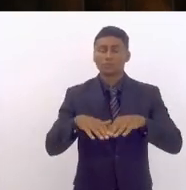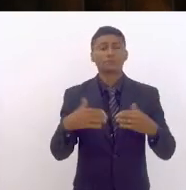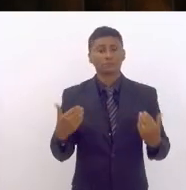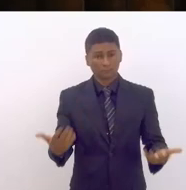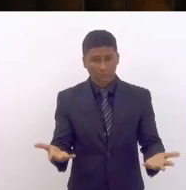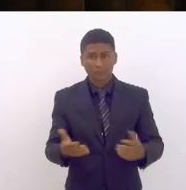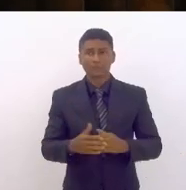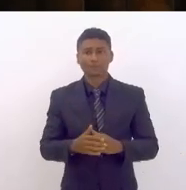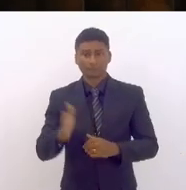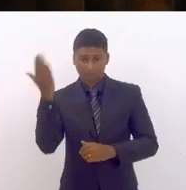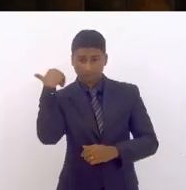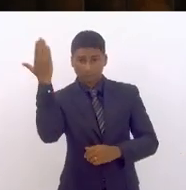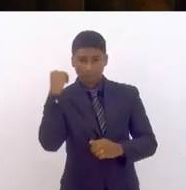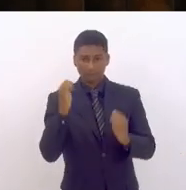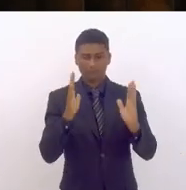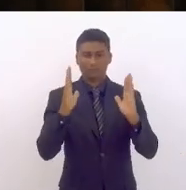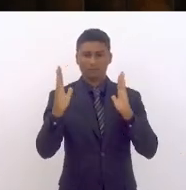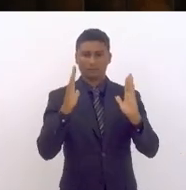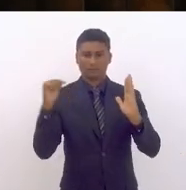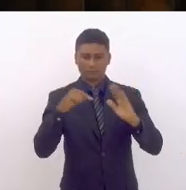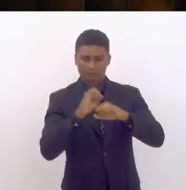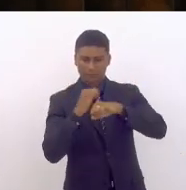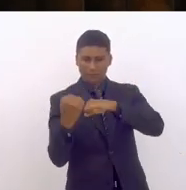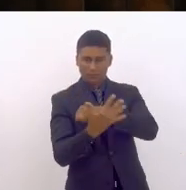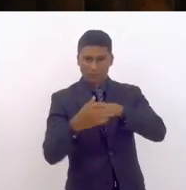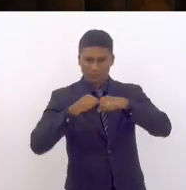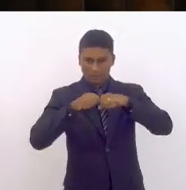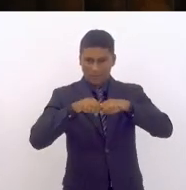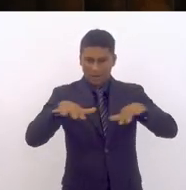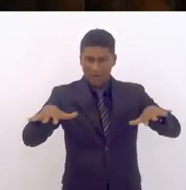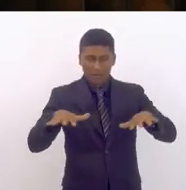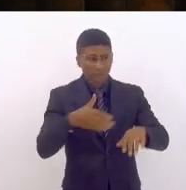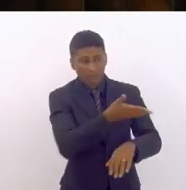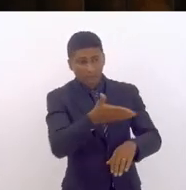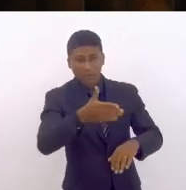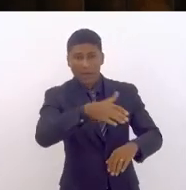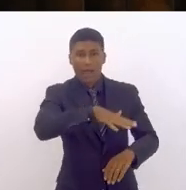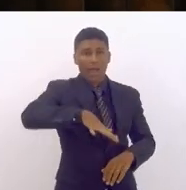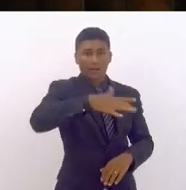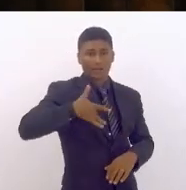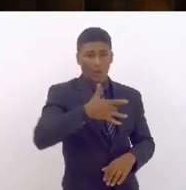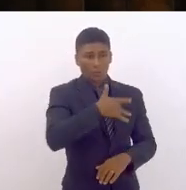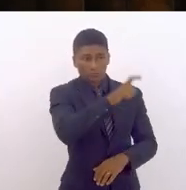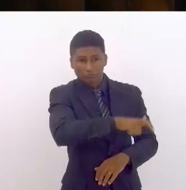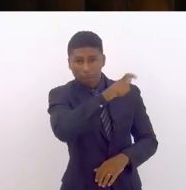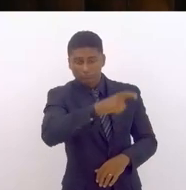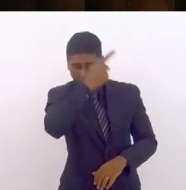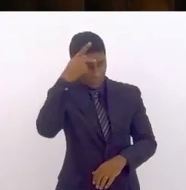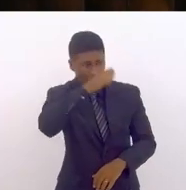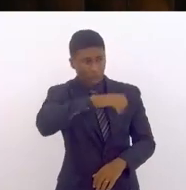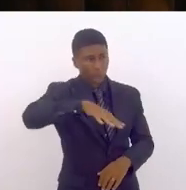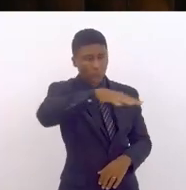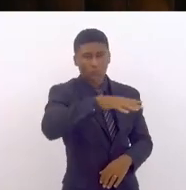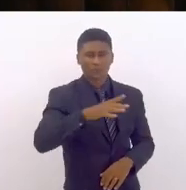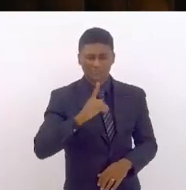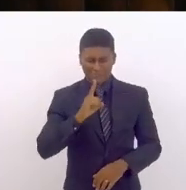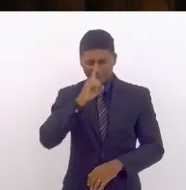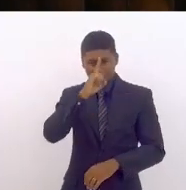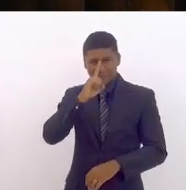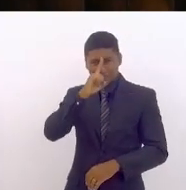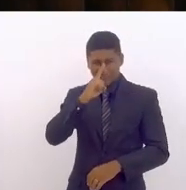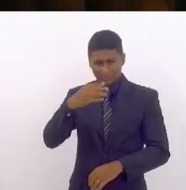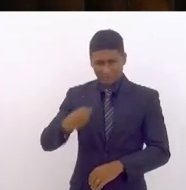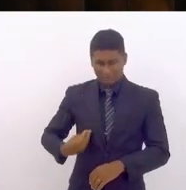naquele momento da Covid, ele estava colocando a sua vida em risco, pior, colocando